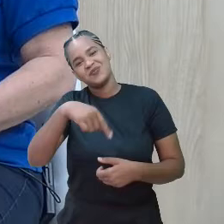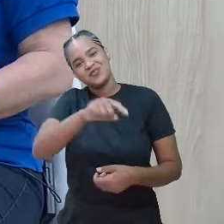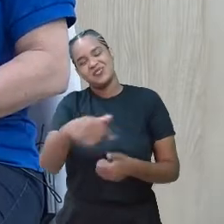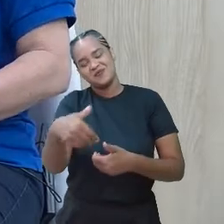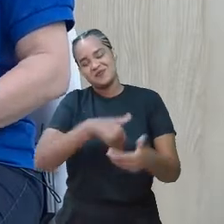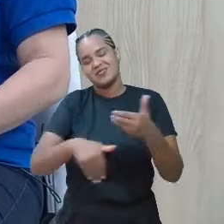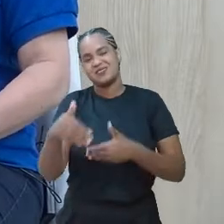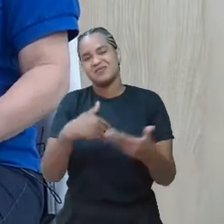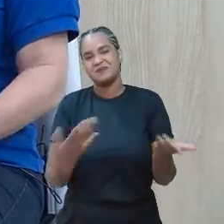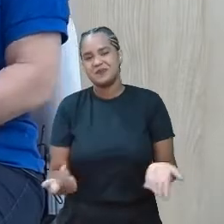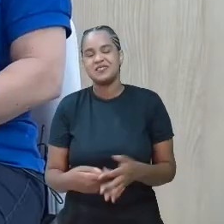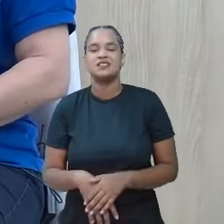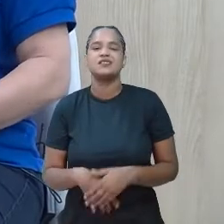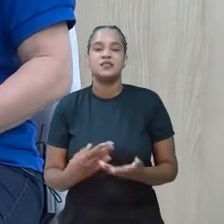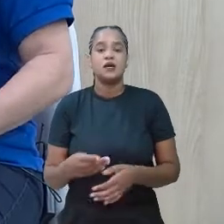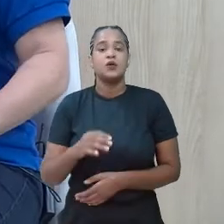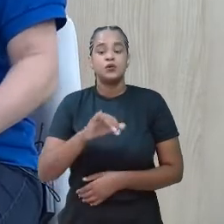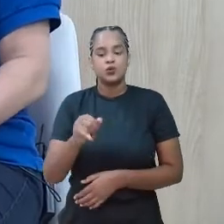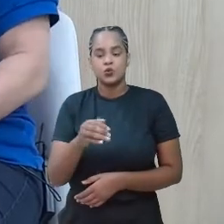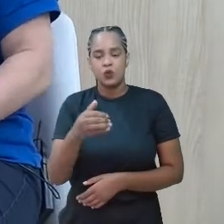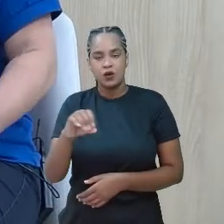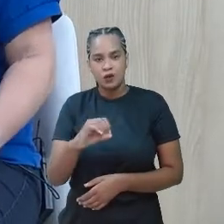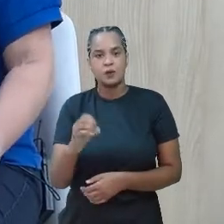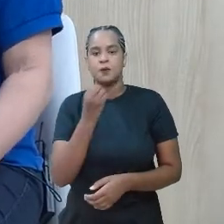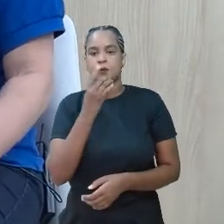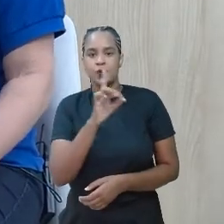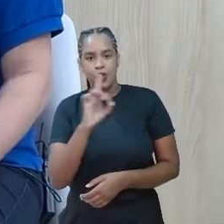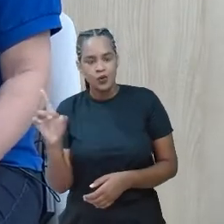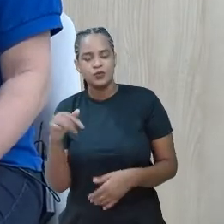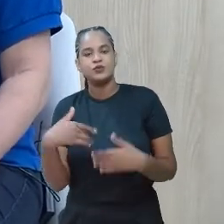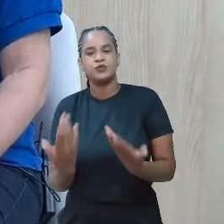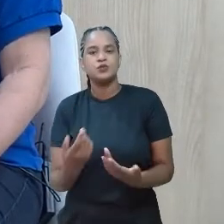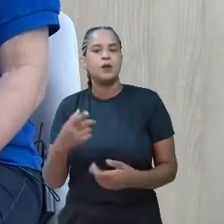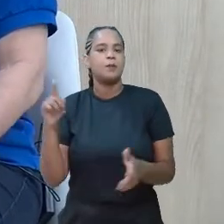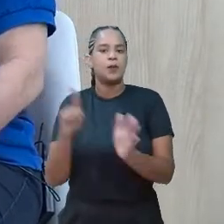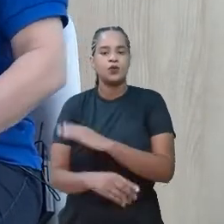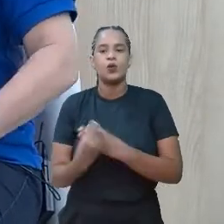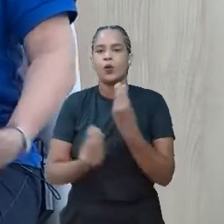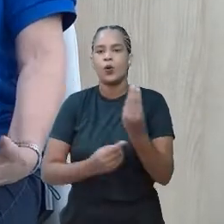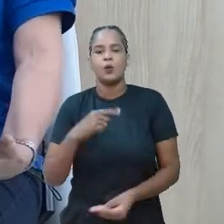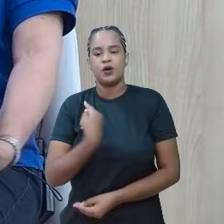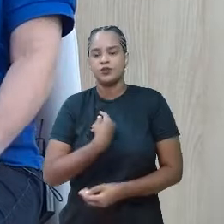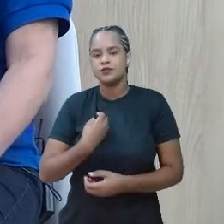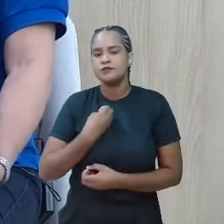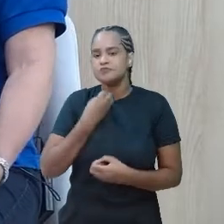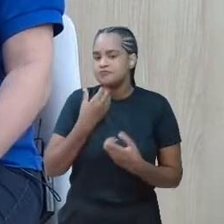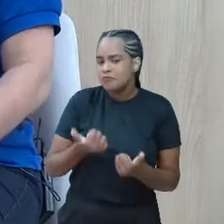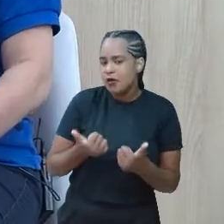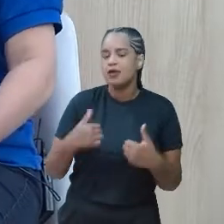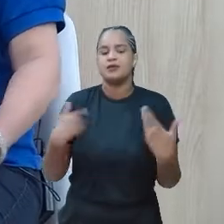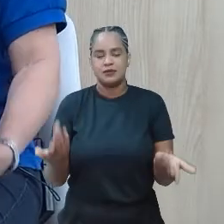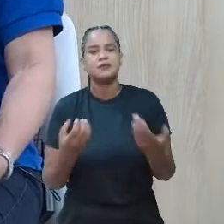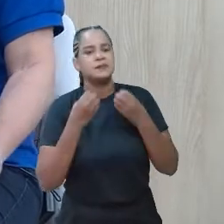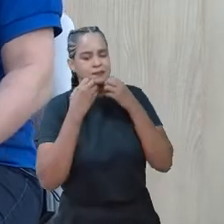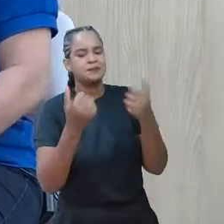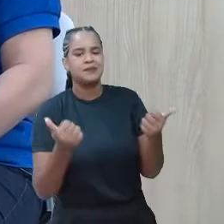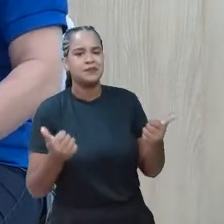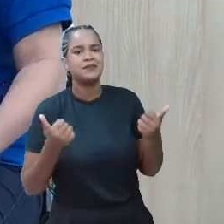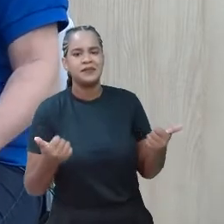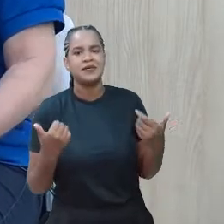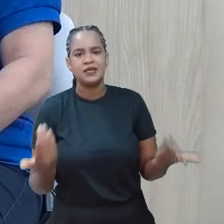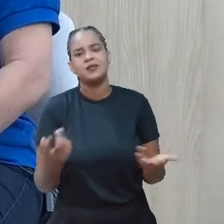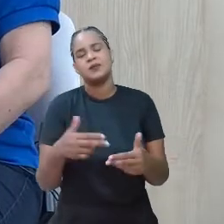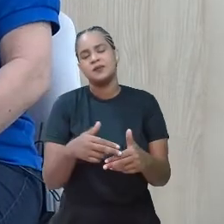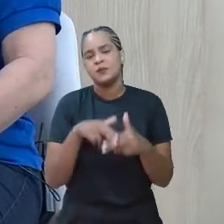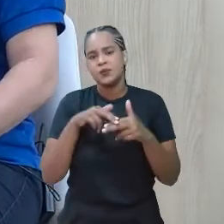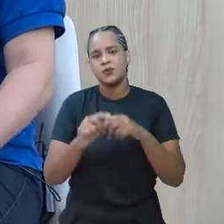bom dia, professora, está muito feliz, perguntando como nós estamos. Foi a Andresa perguntou como a gente está. Então, a gente está muito bem aqui, porque,